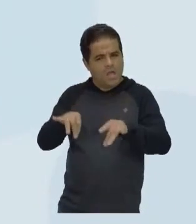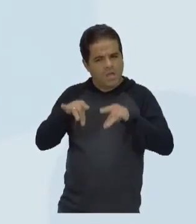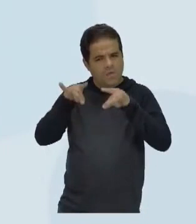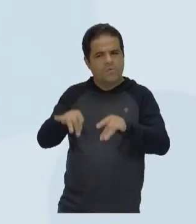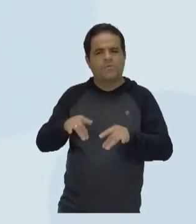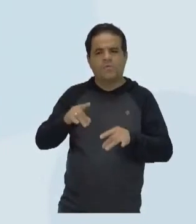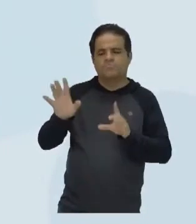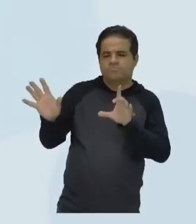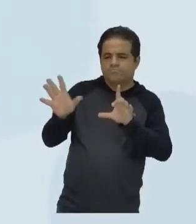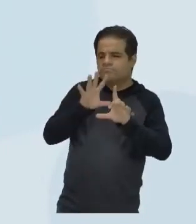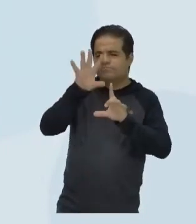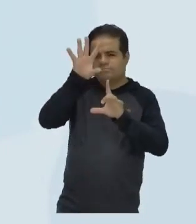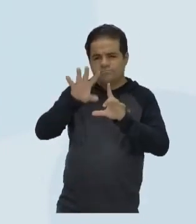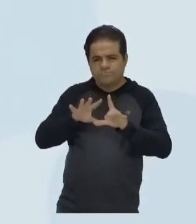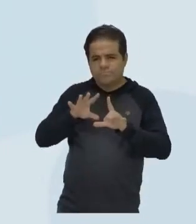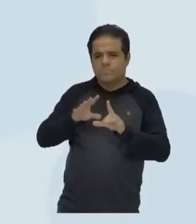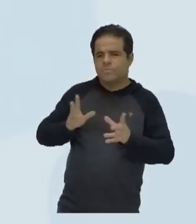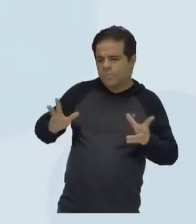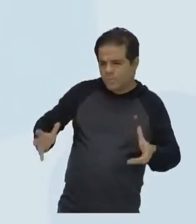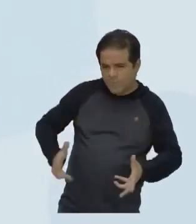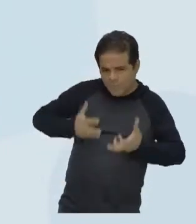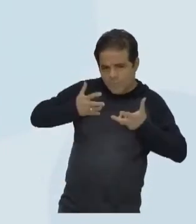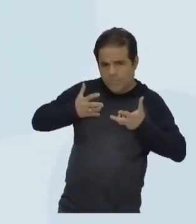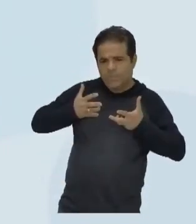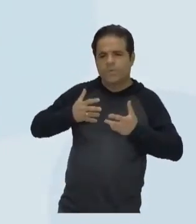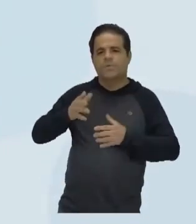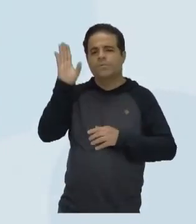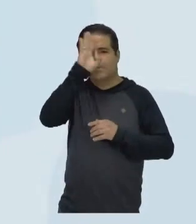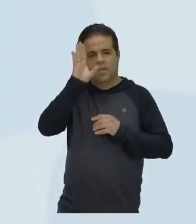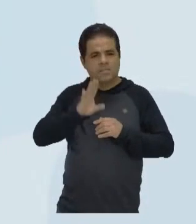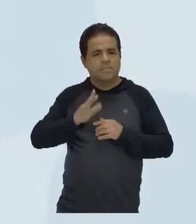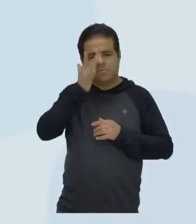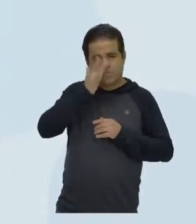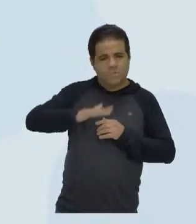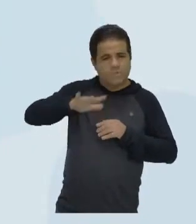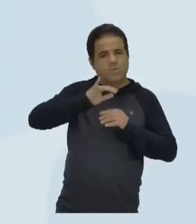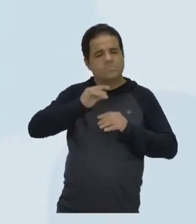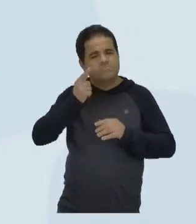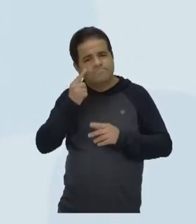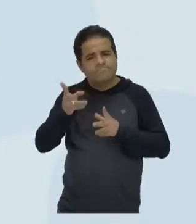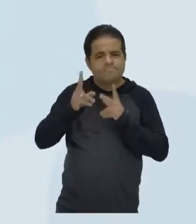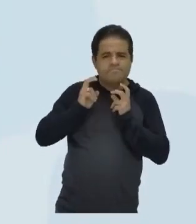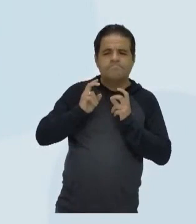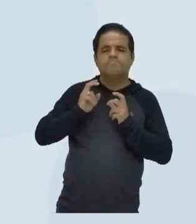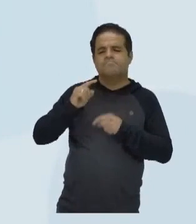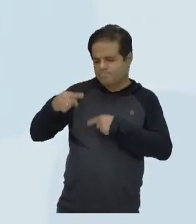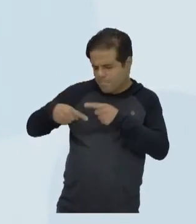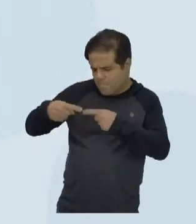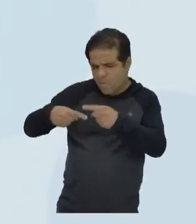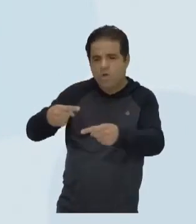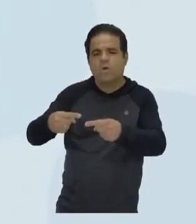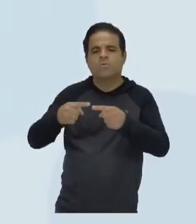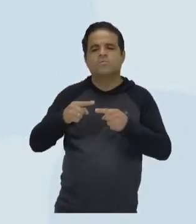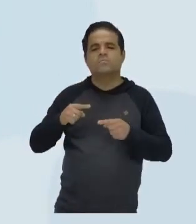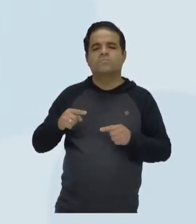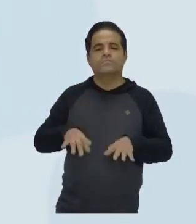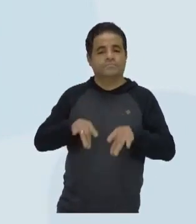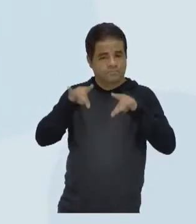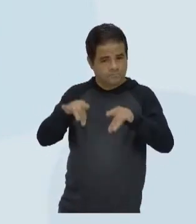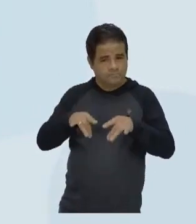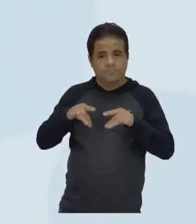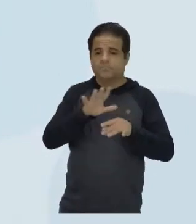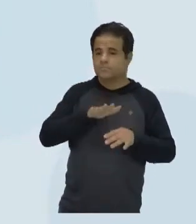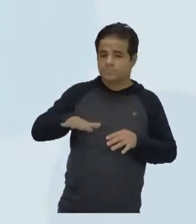Ao mapear novas tendências de consumo no Brasil, publicitários acreditam ter detectado a geração canguru. São